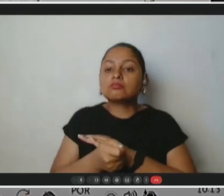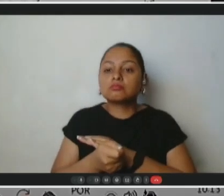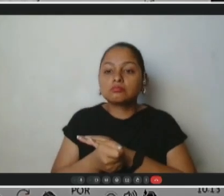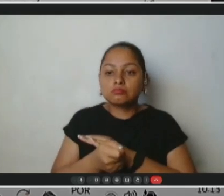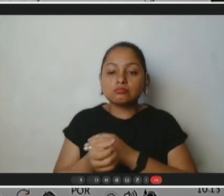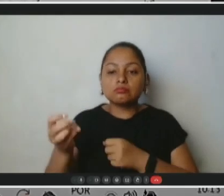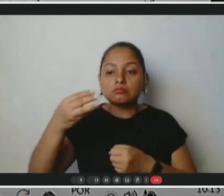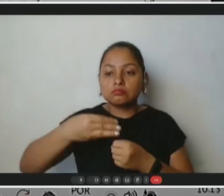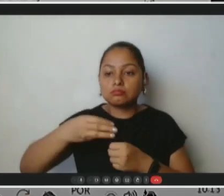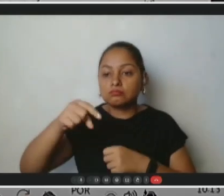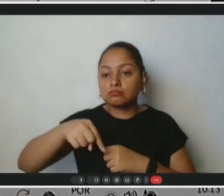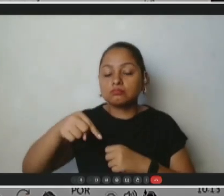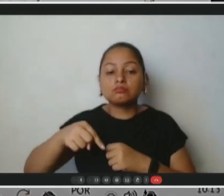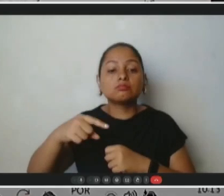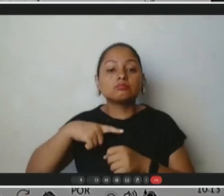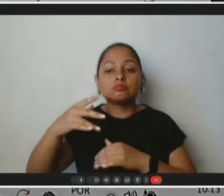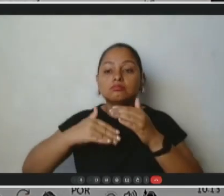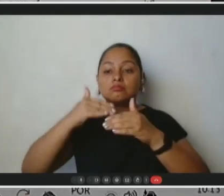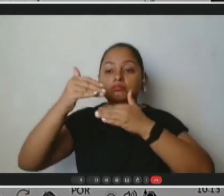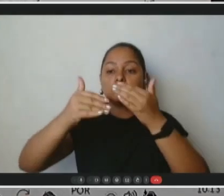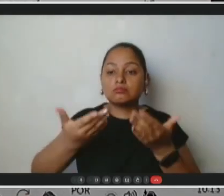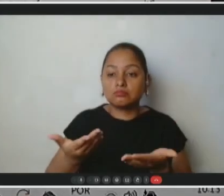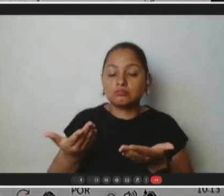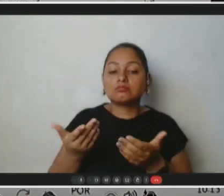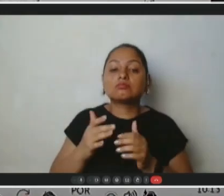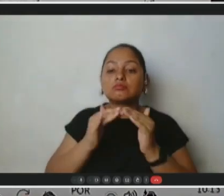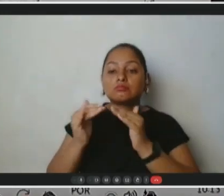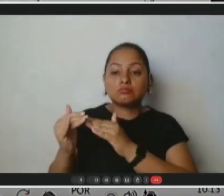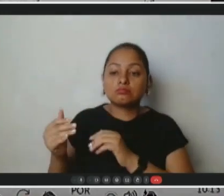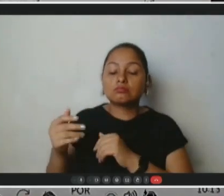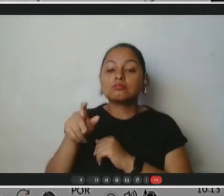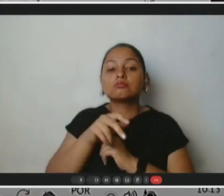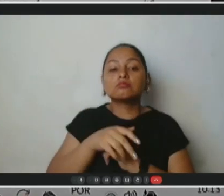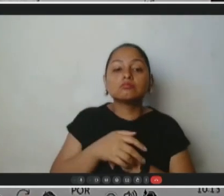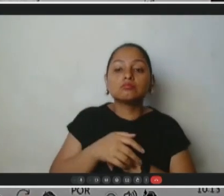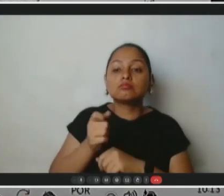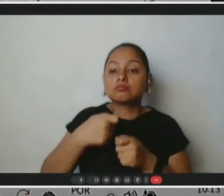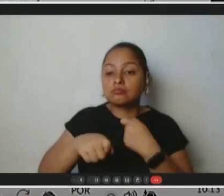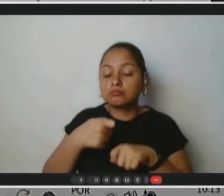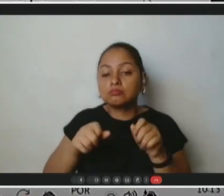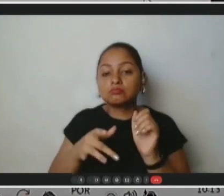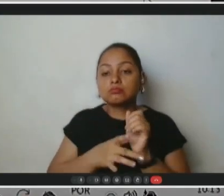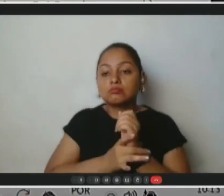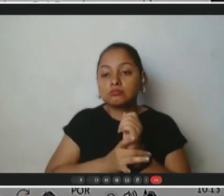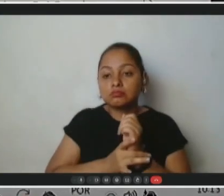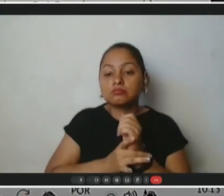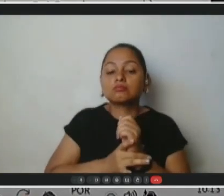de Desenvolvimento da Habitação. Quinto, orçamento da Seguridade Social.